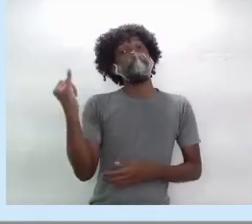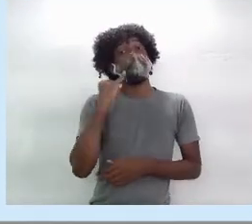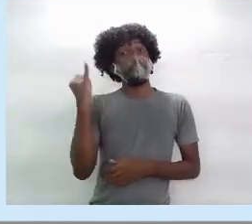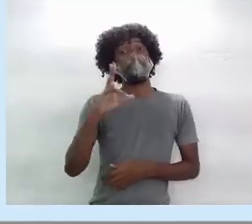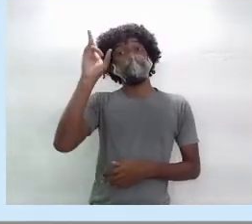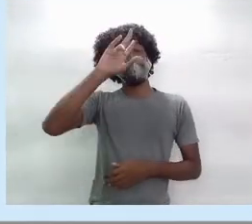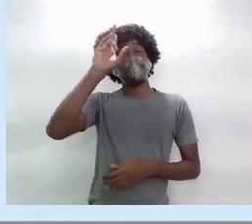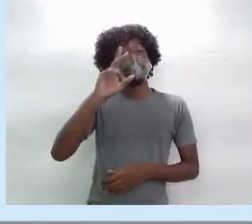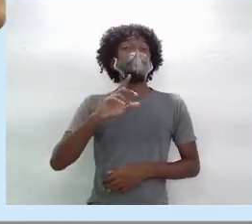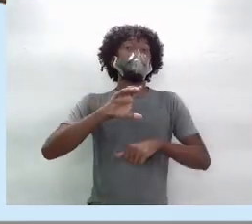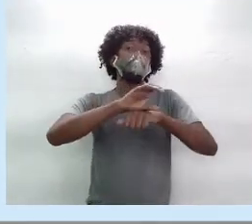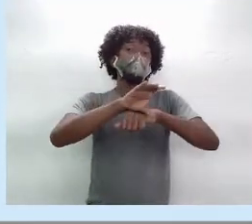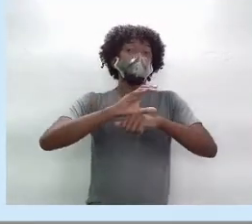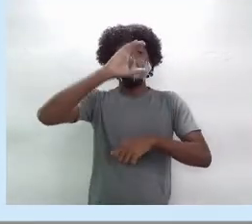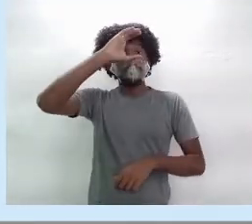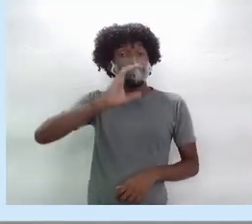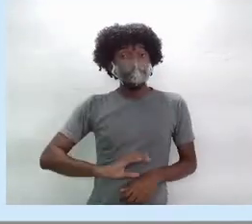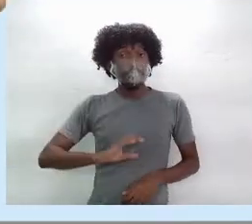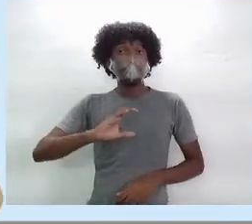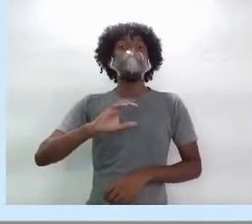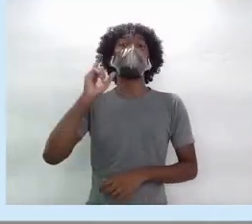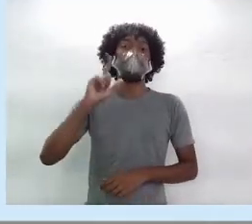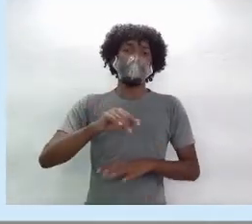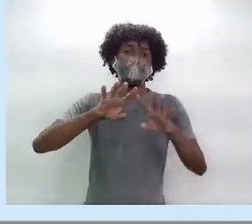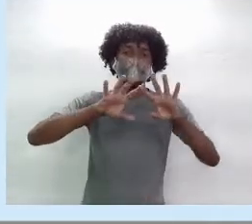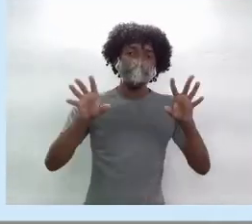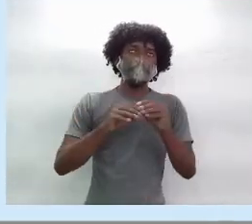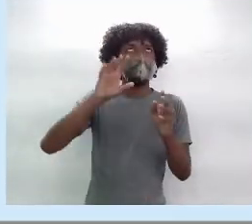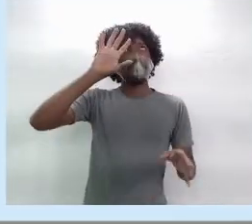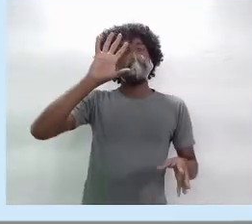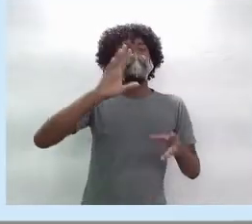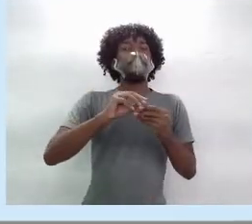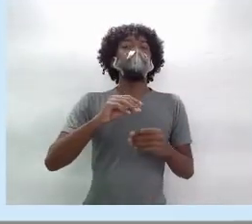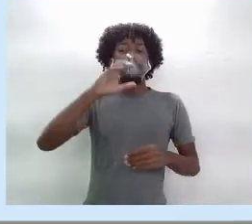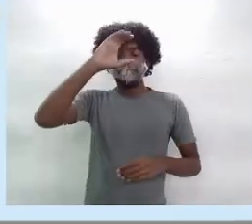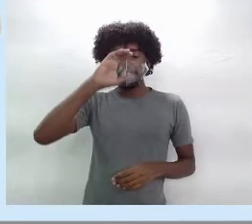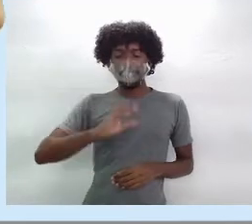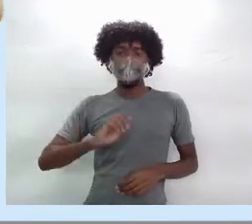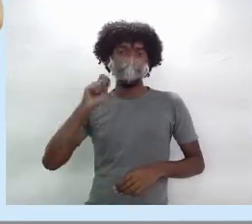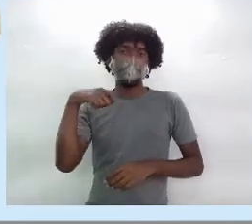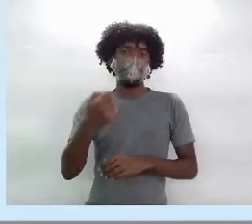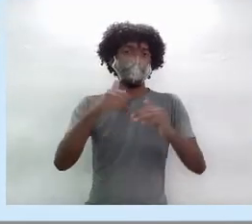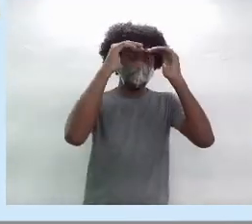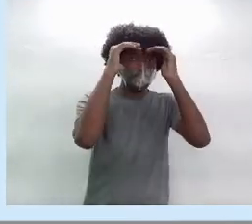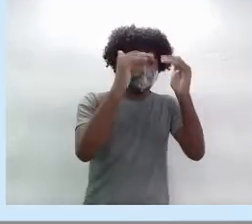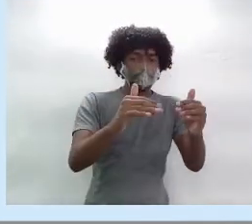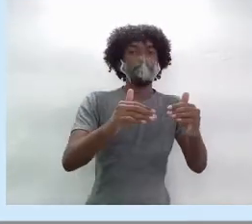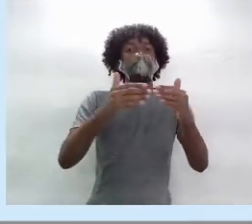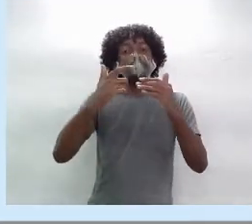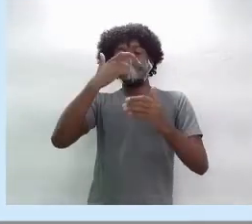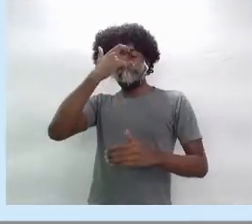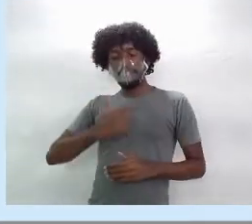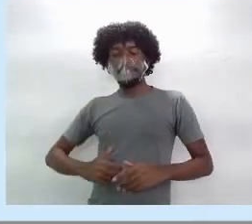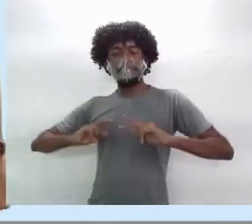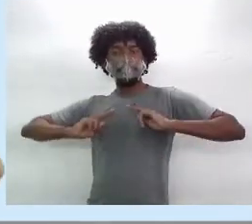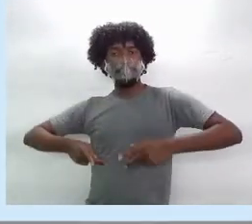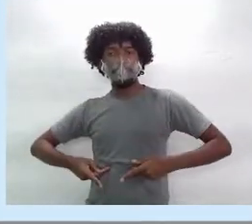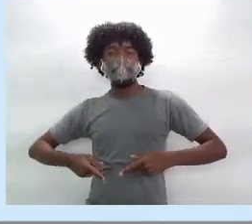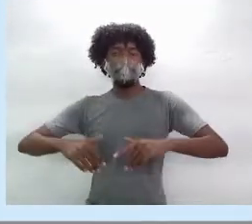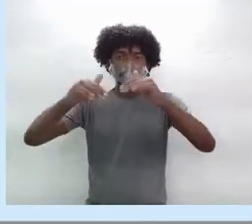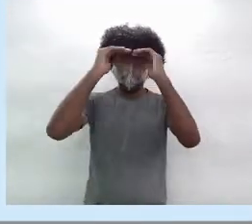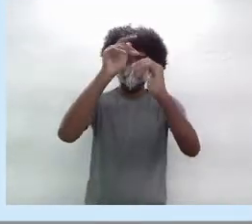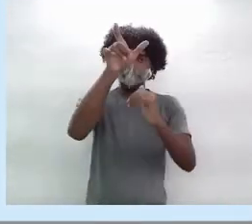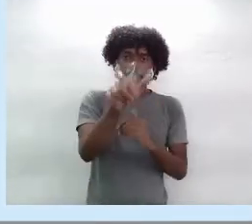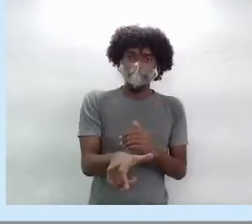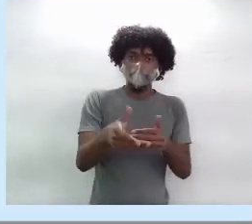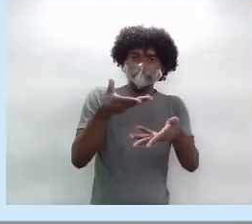falo Constituição cidadã, essa palavra diz muito, não é? Respeito, dignidade, respeitar o outro, ser